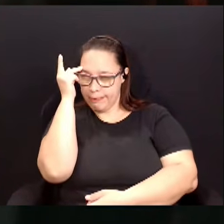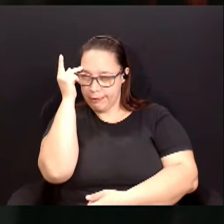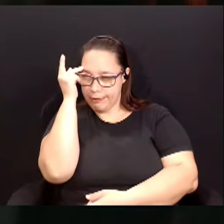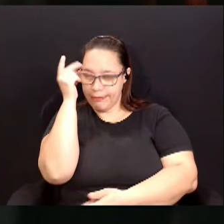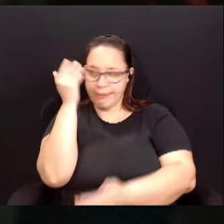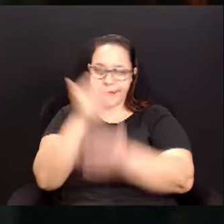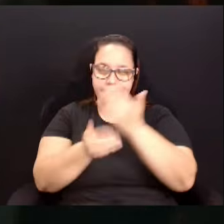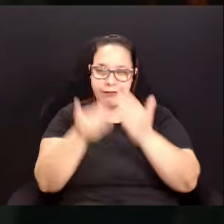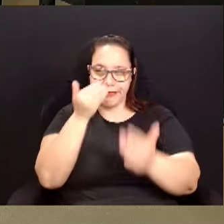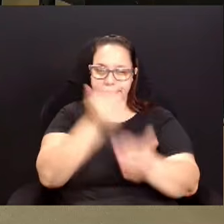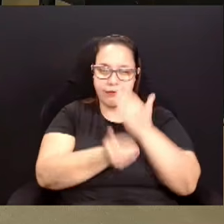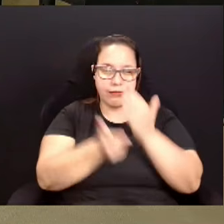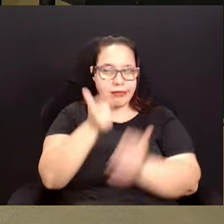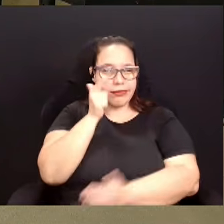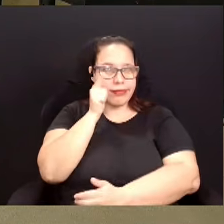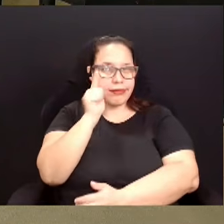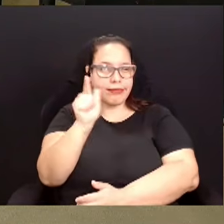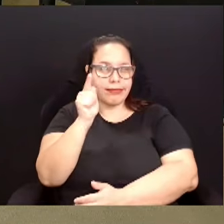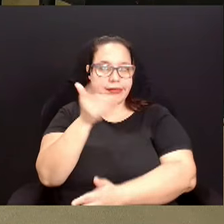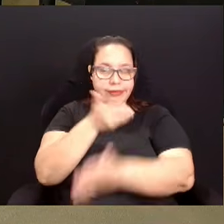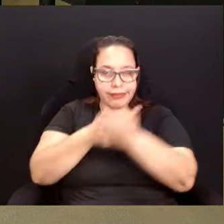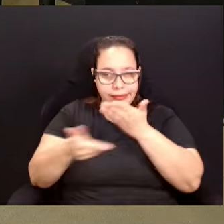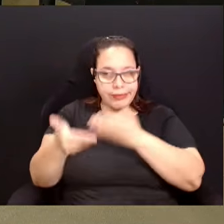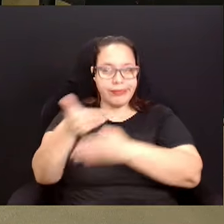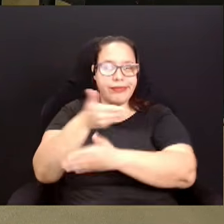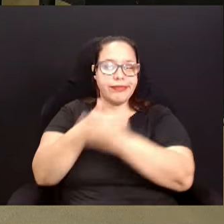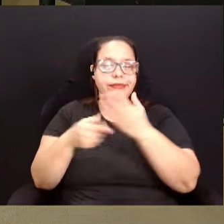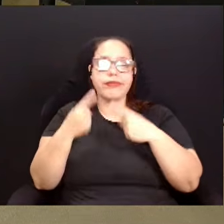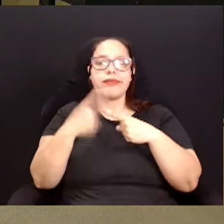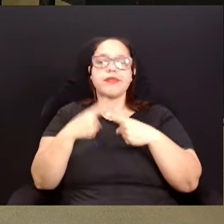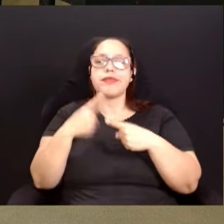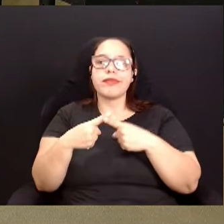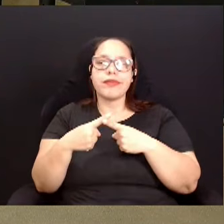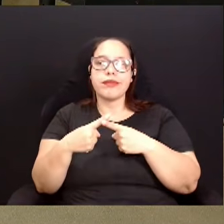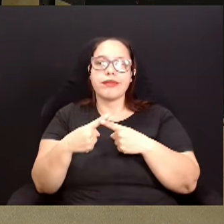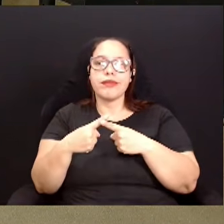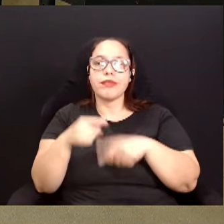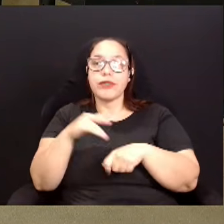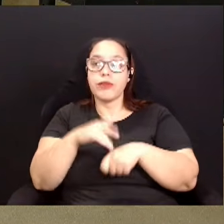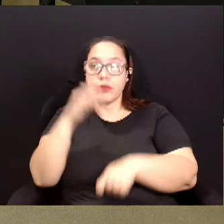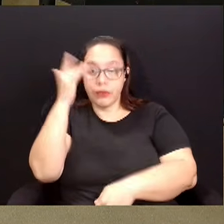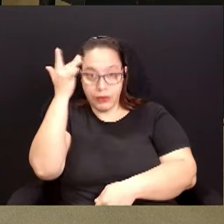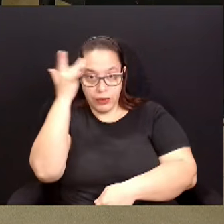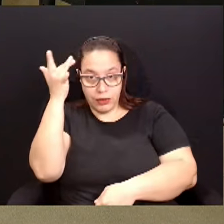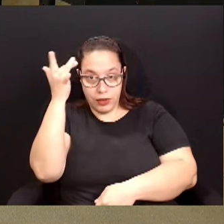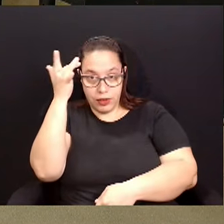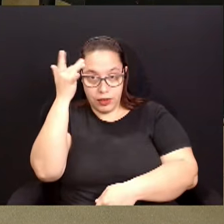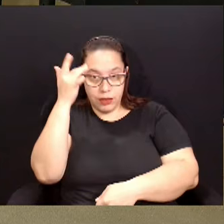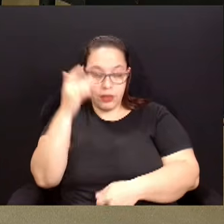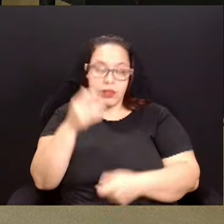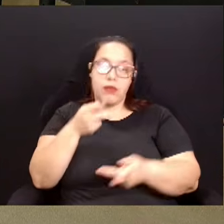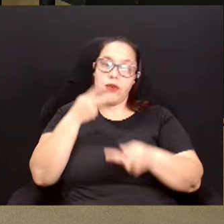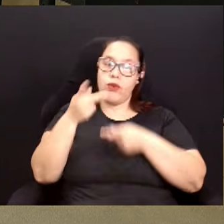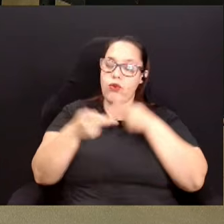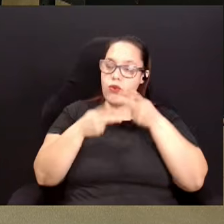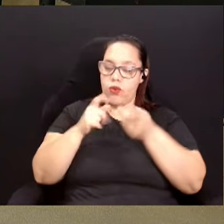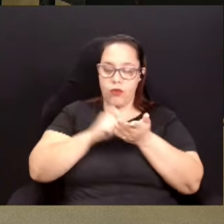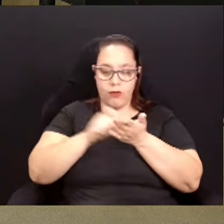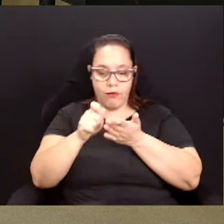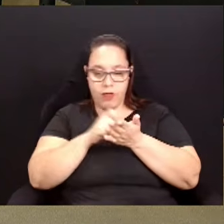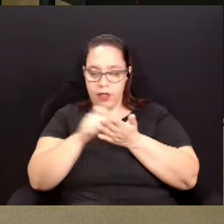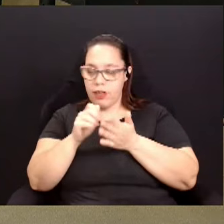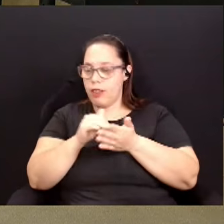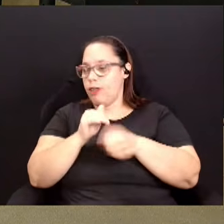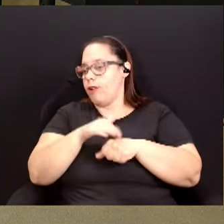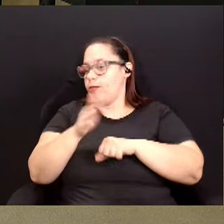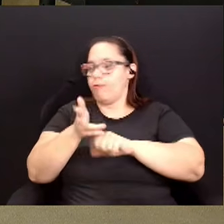capacidade de interagir, porque é mais fácil ficar teclando, daí as pessoas não falam mais, as pessoas não conversam mais, não